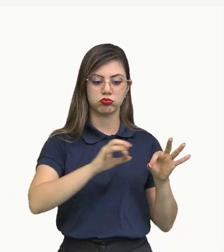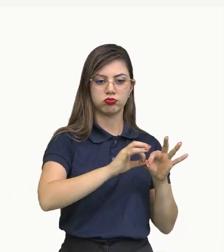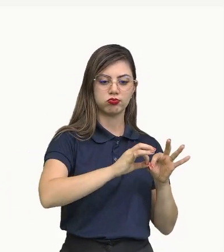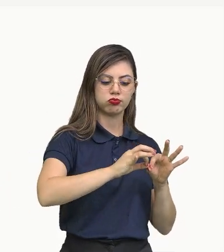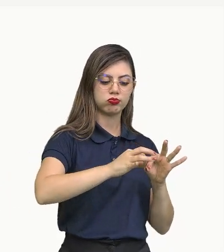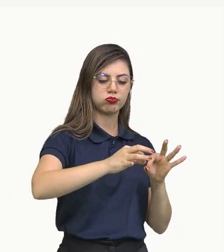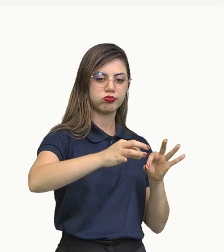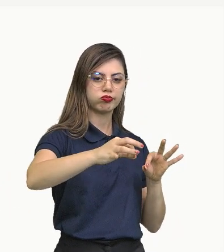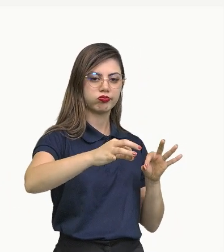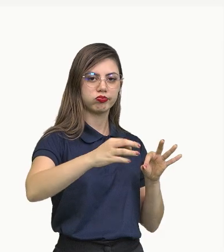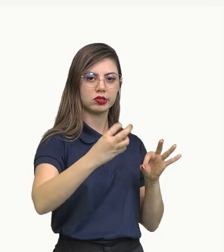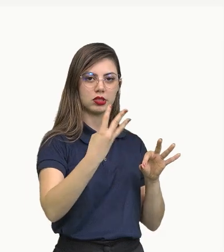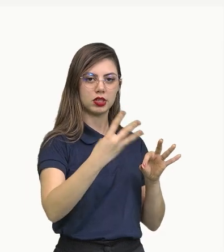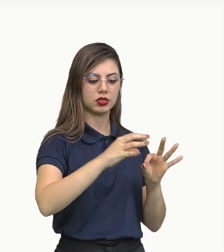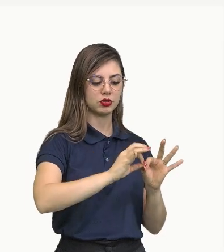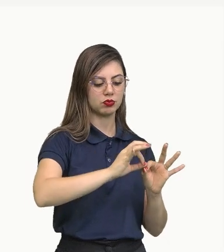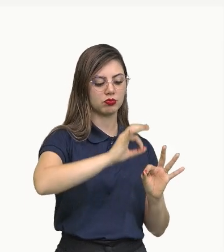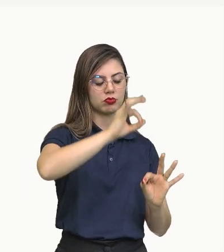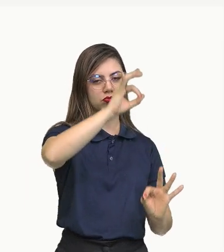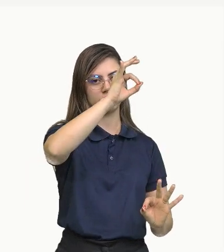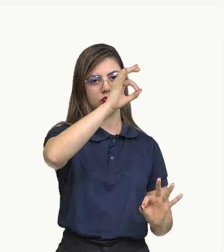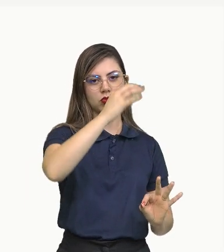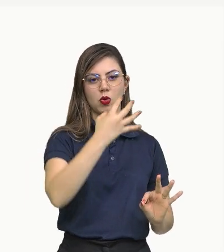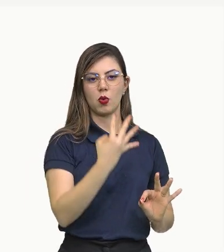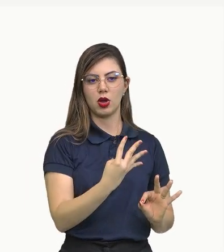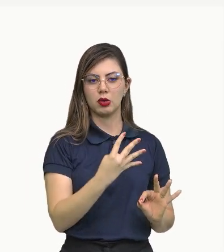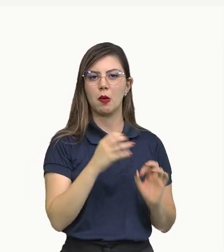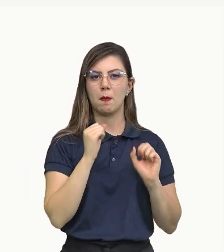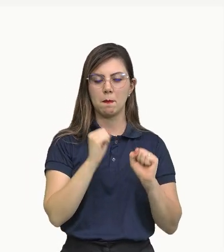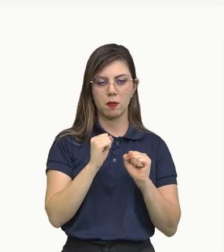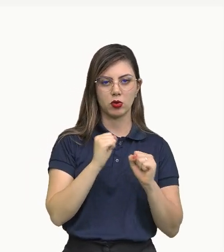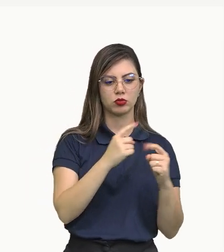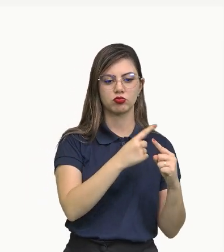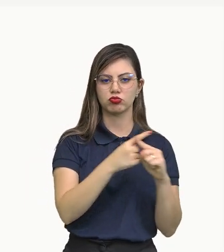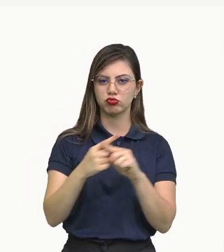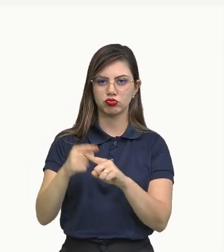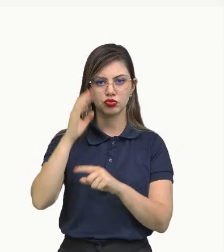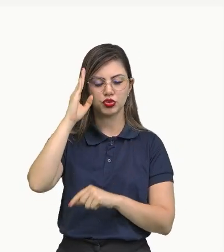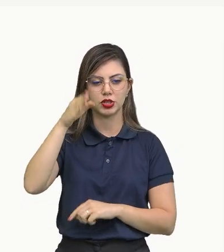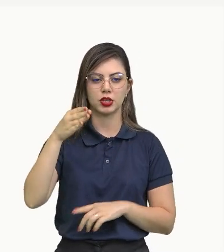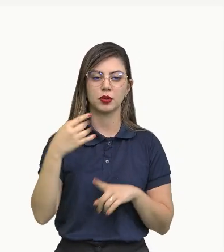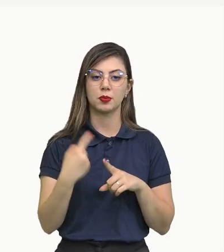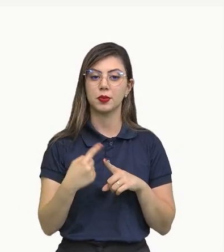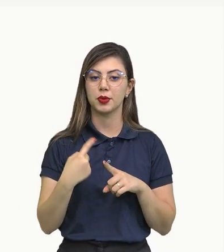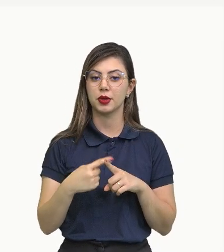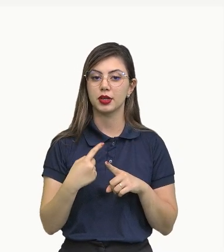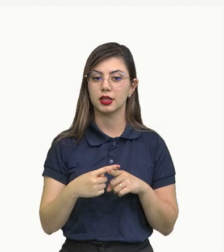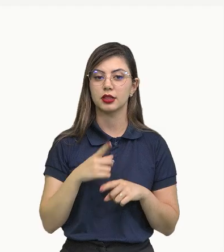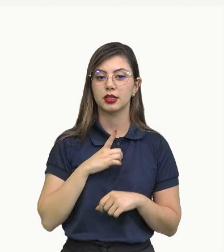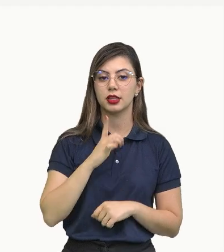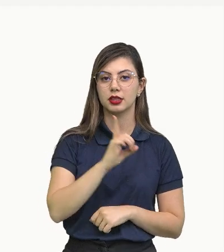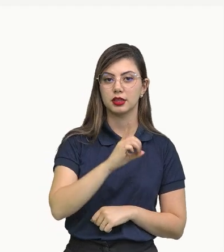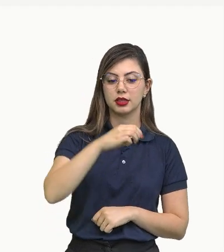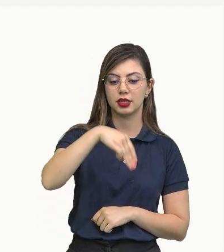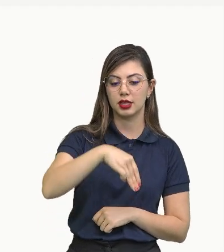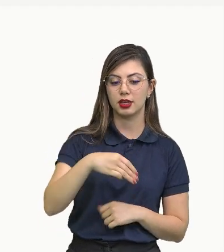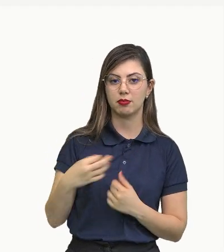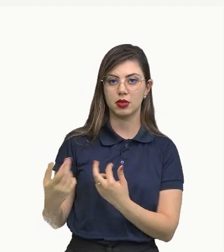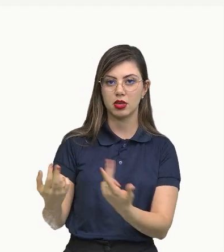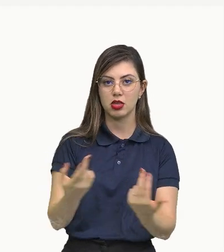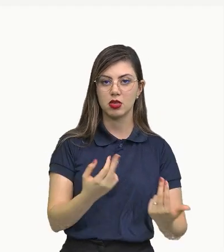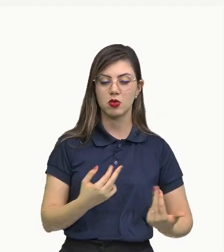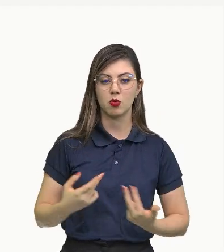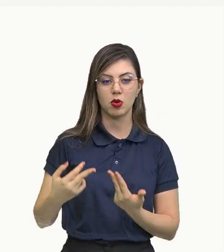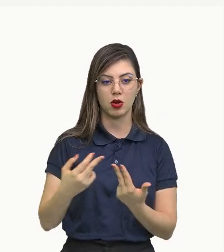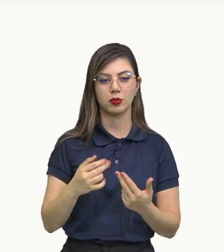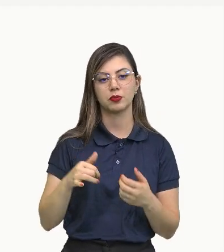Eu posso fazer aqui a multiplicação direto porque eles estão na mesma unidade de medida. Então,